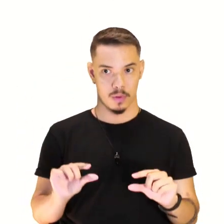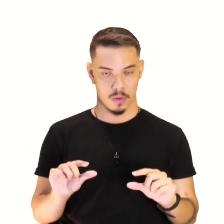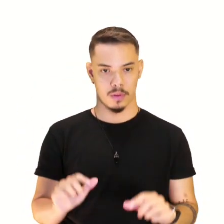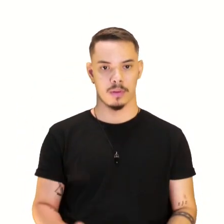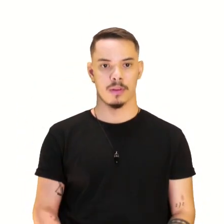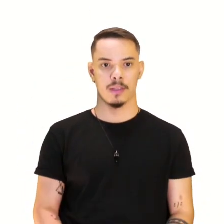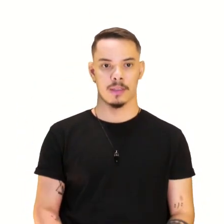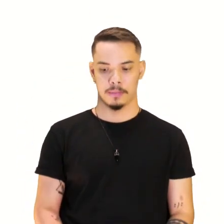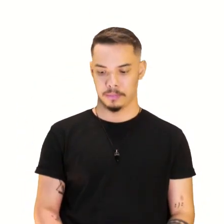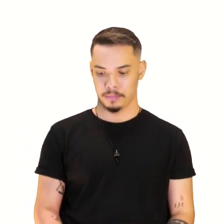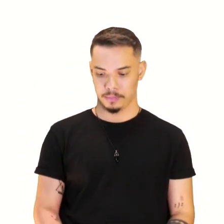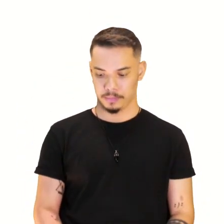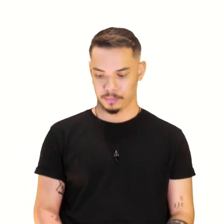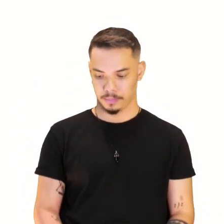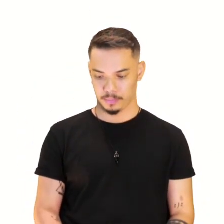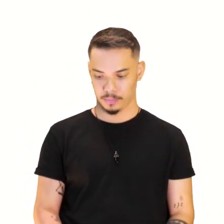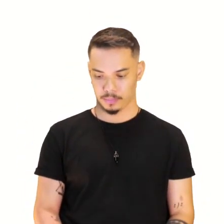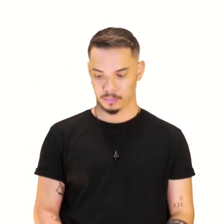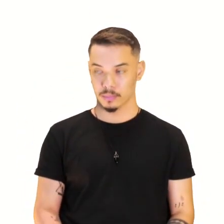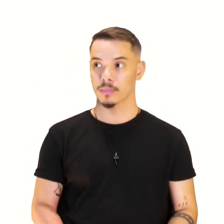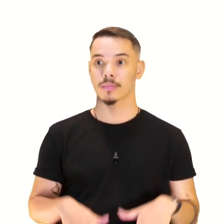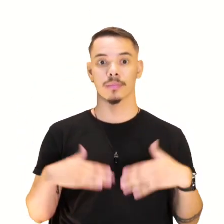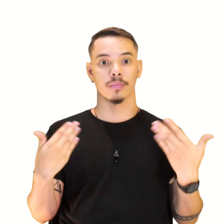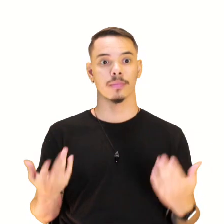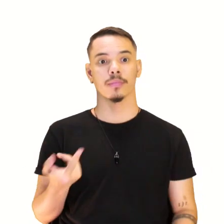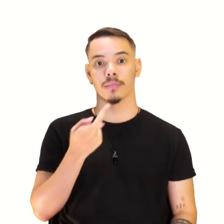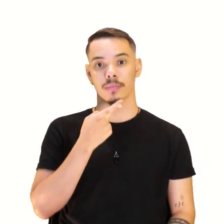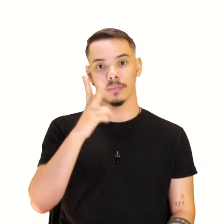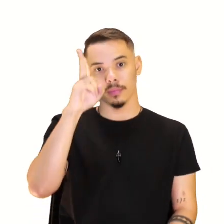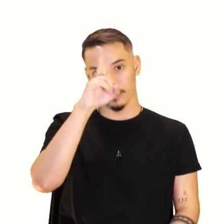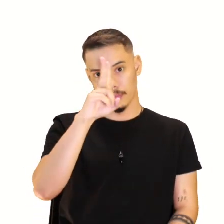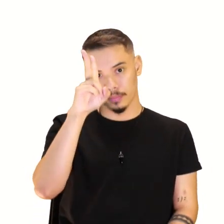gente mostra para eles, né? Então, falando ainda da história